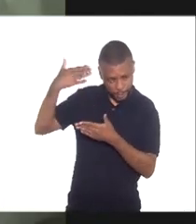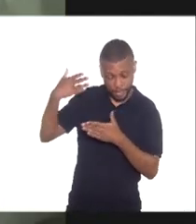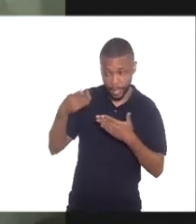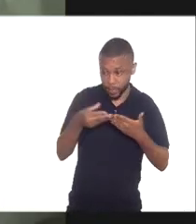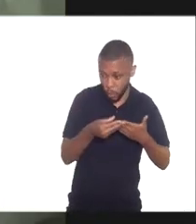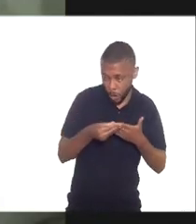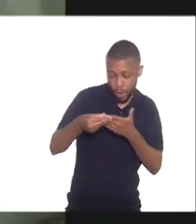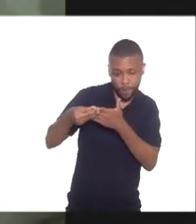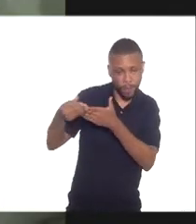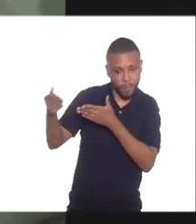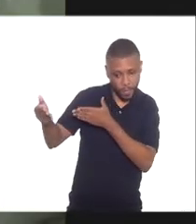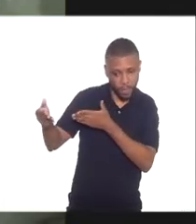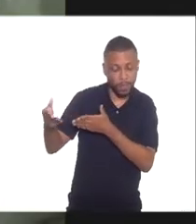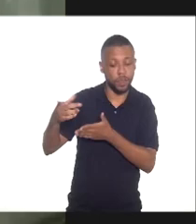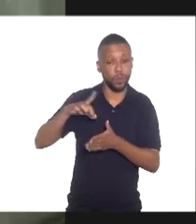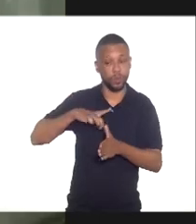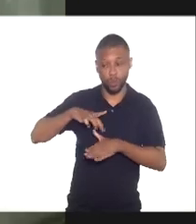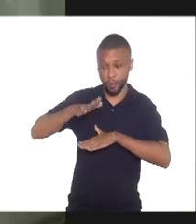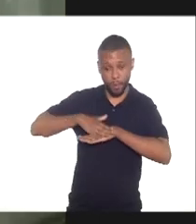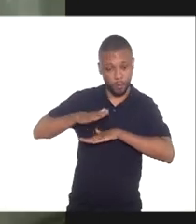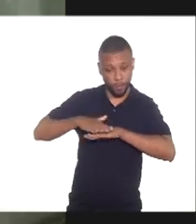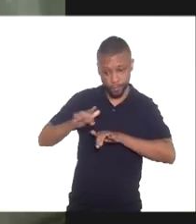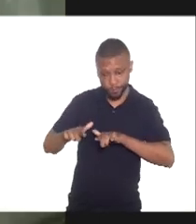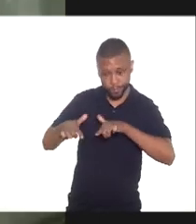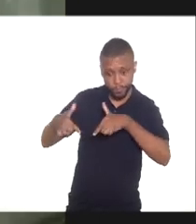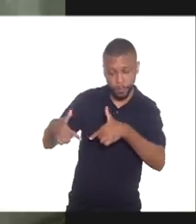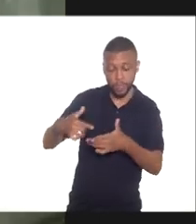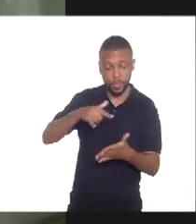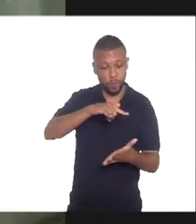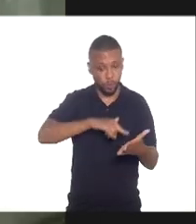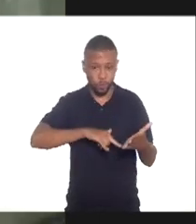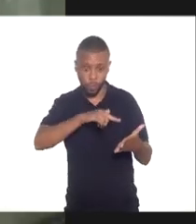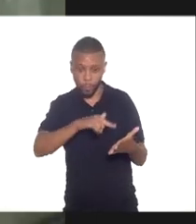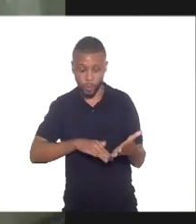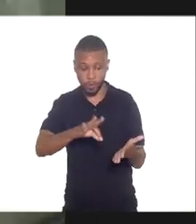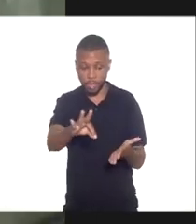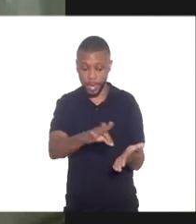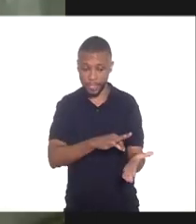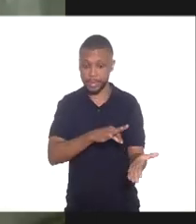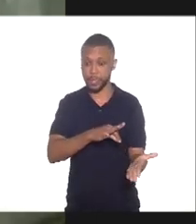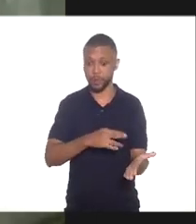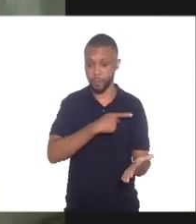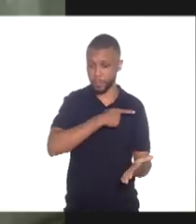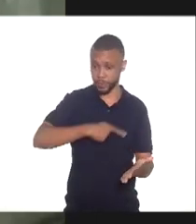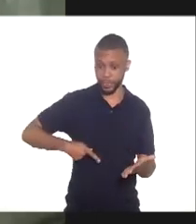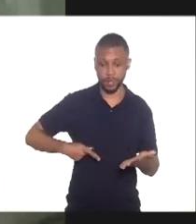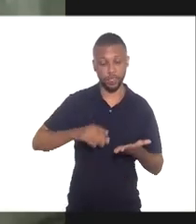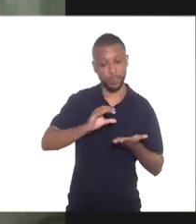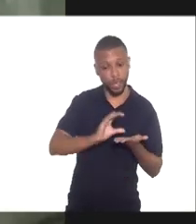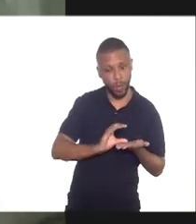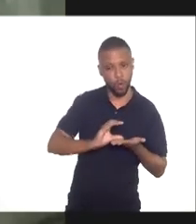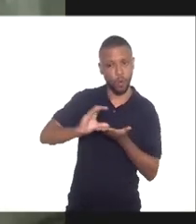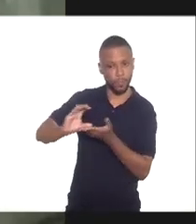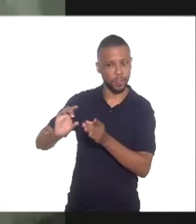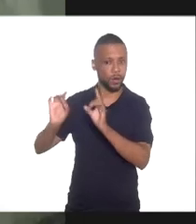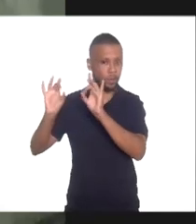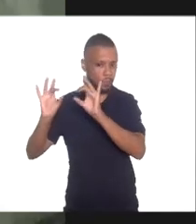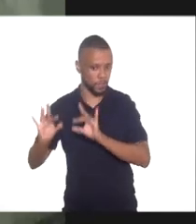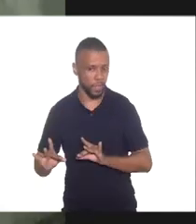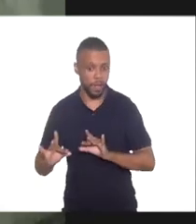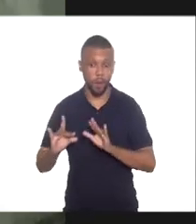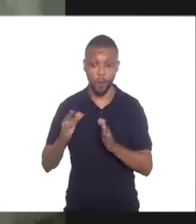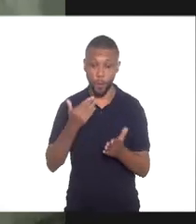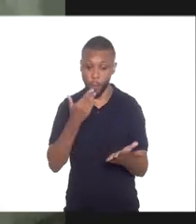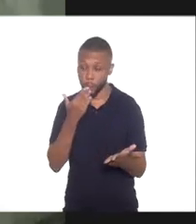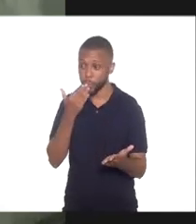iniciativa de entregar um ofício assinando como presidente da comissão especial, solicitando a